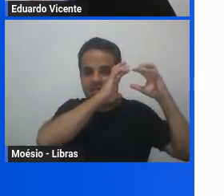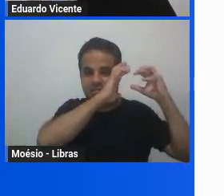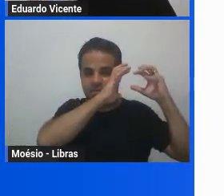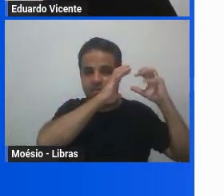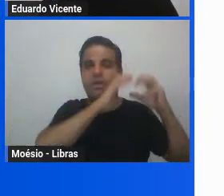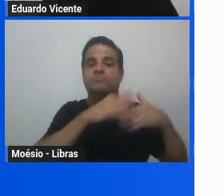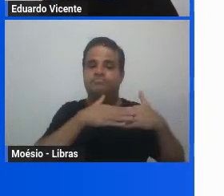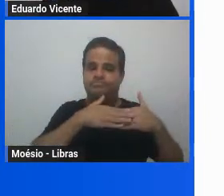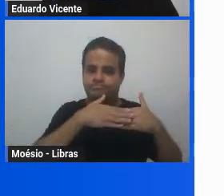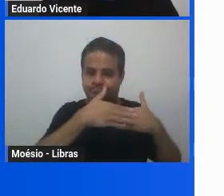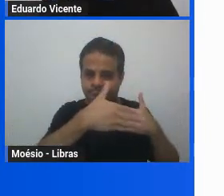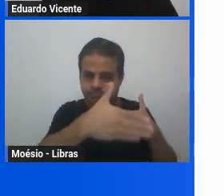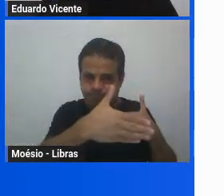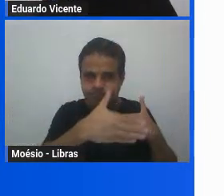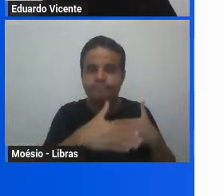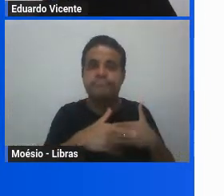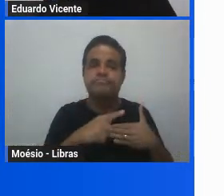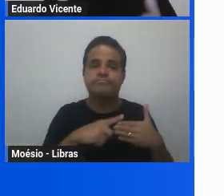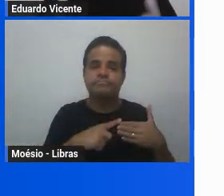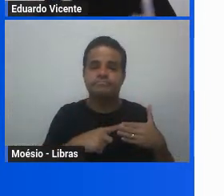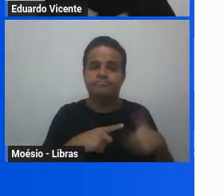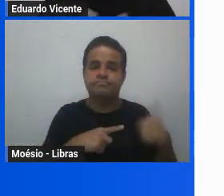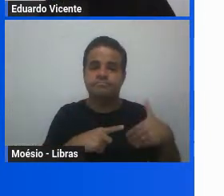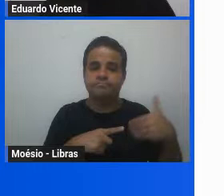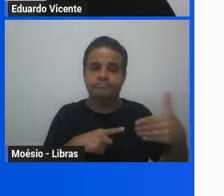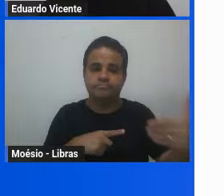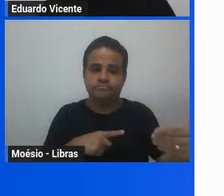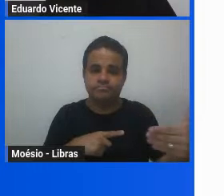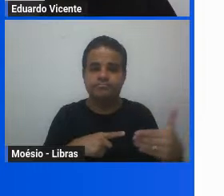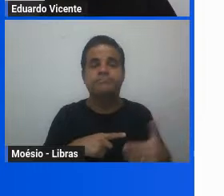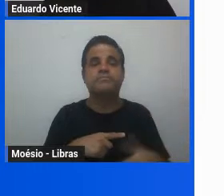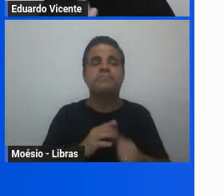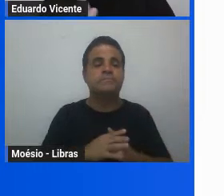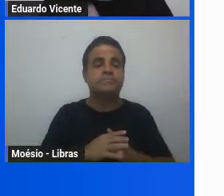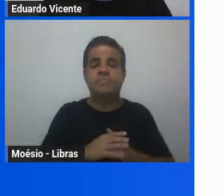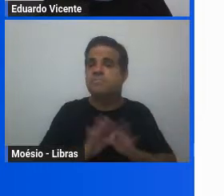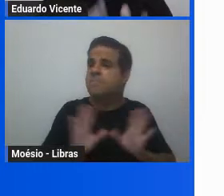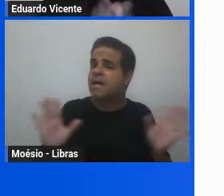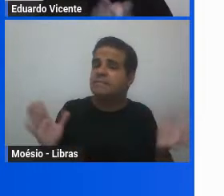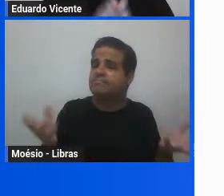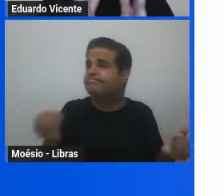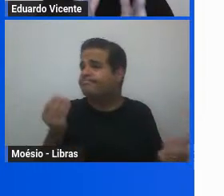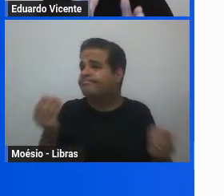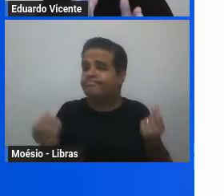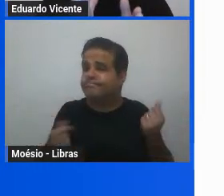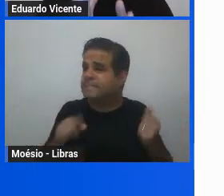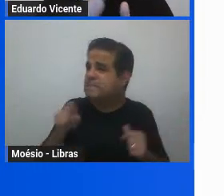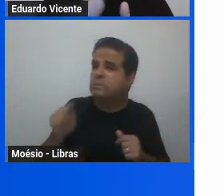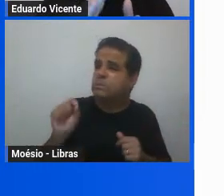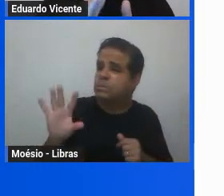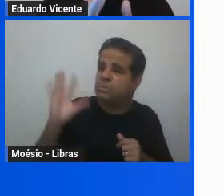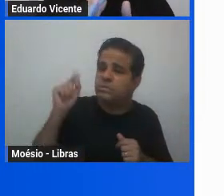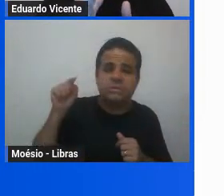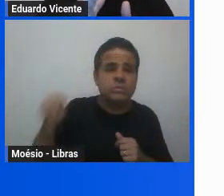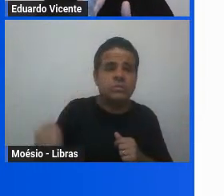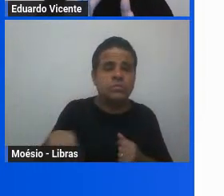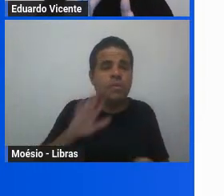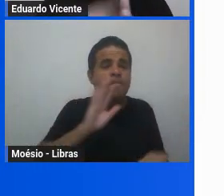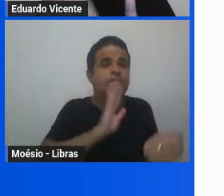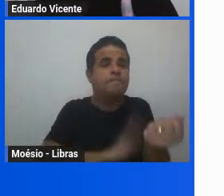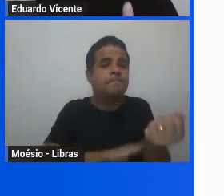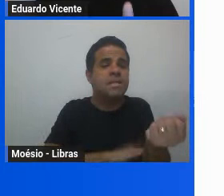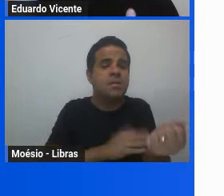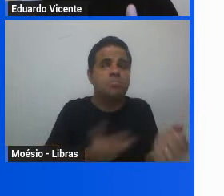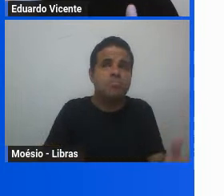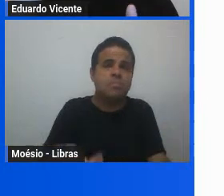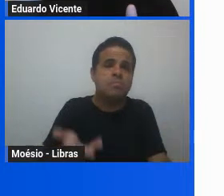mais oxigênio. Tendo oxigênio, a pessoa desperta. Mas e se a vítima estiver com a pressão